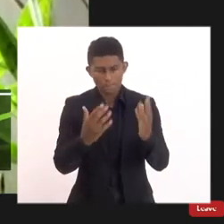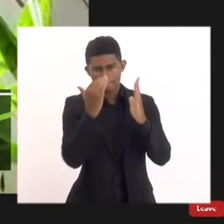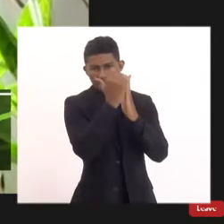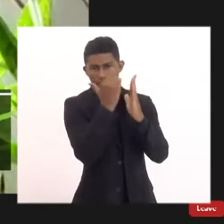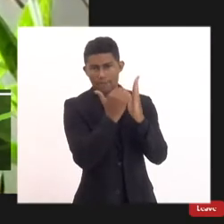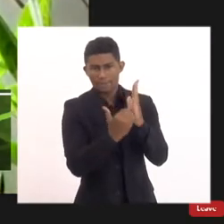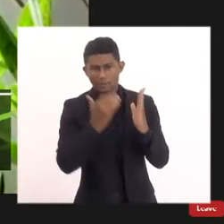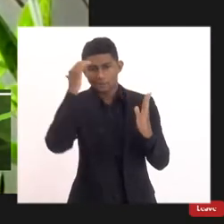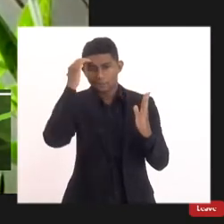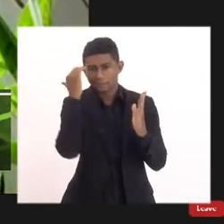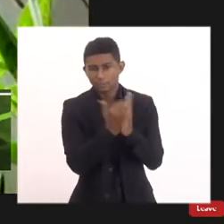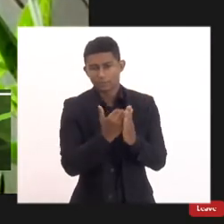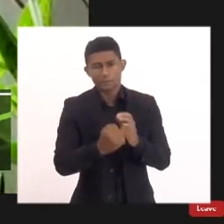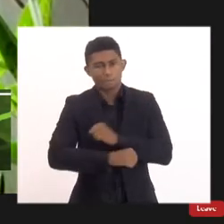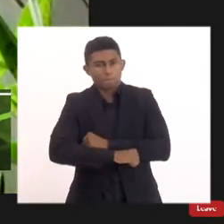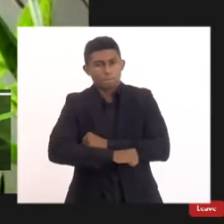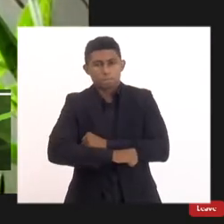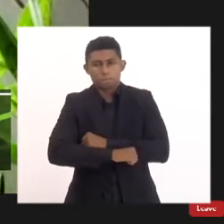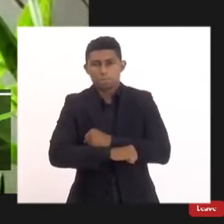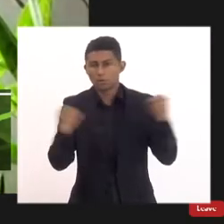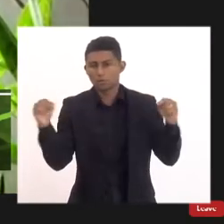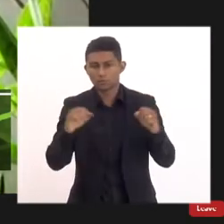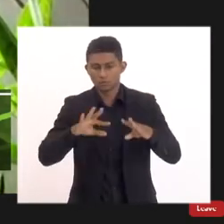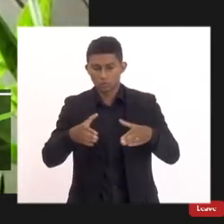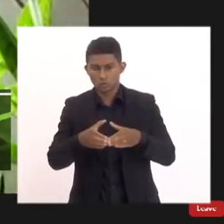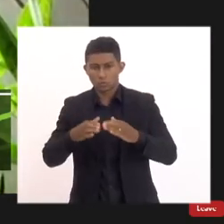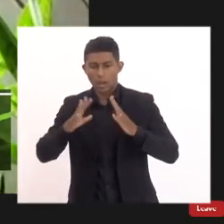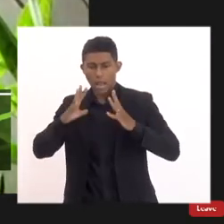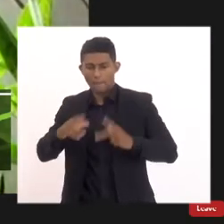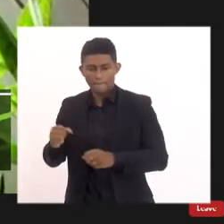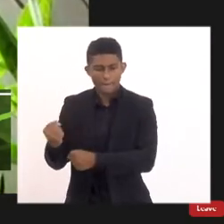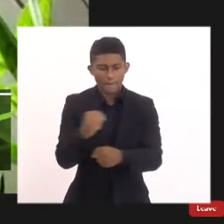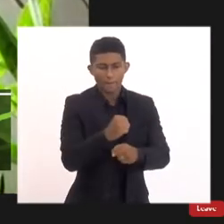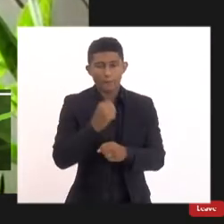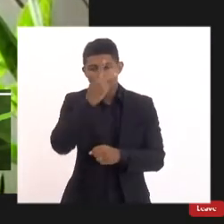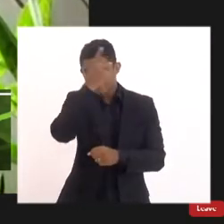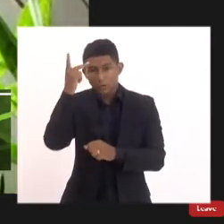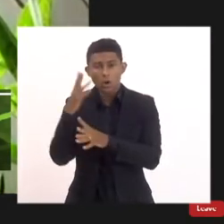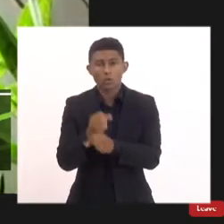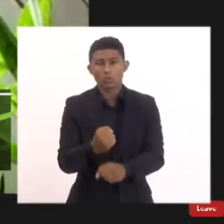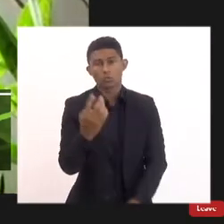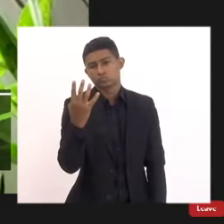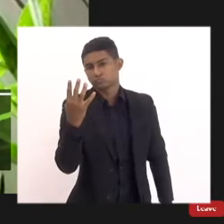protocolo, né, de higienização com esse número.